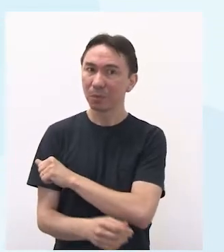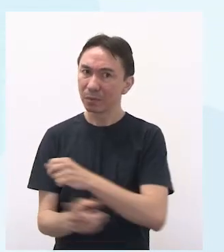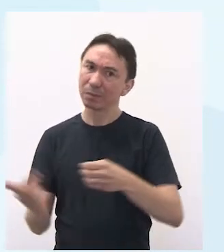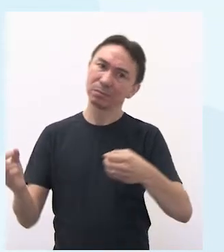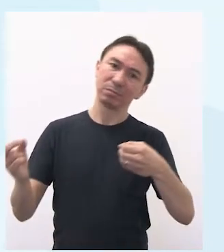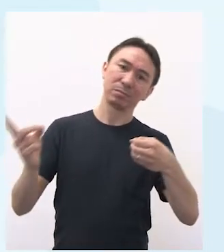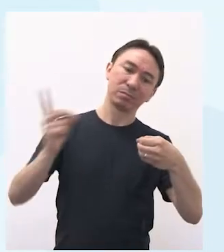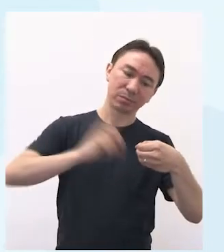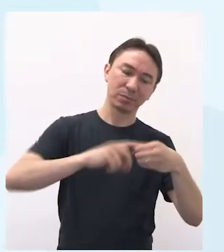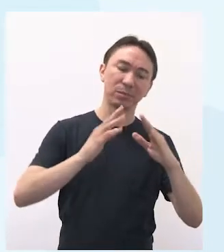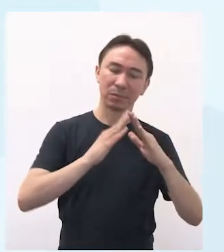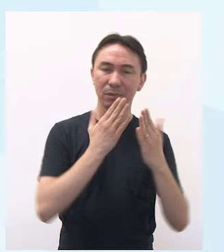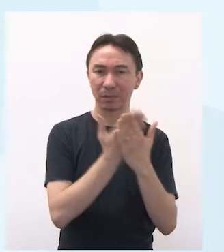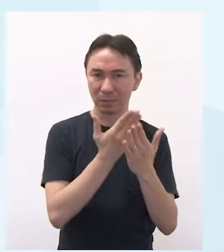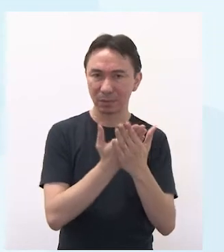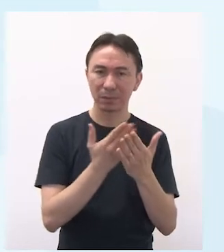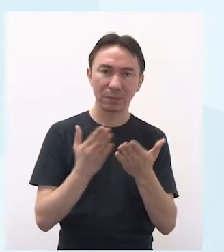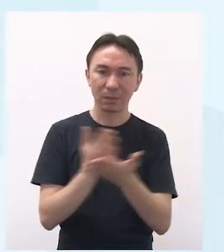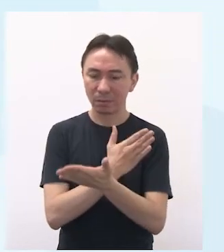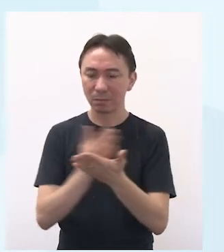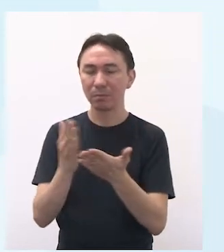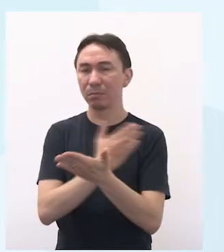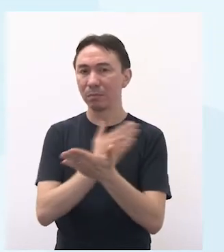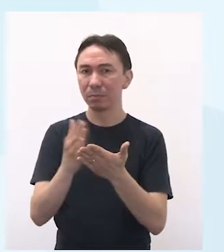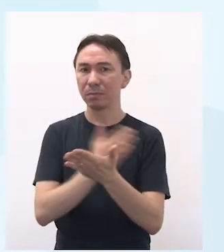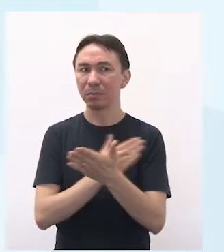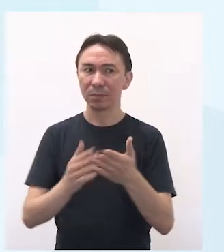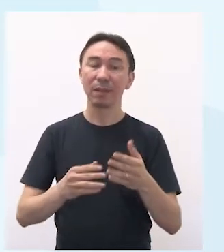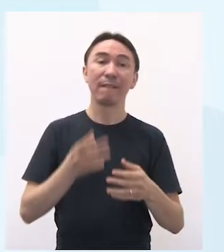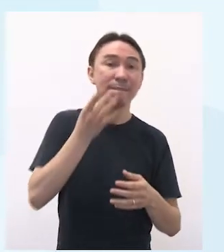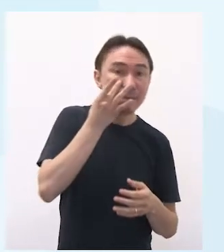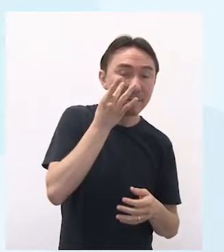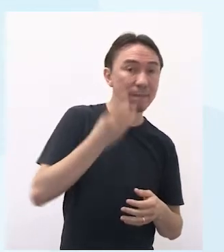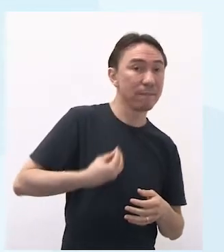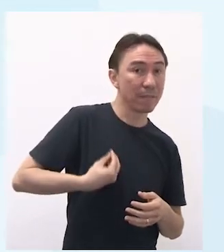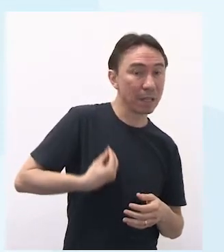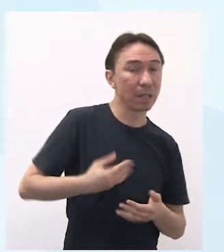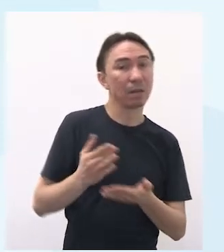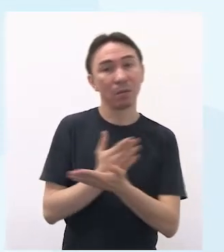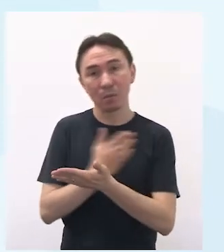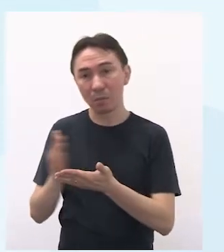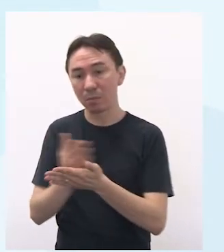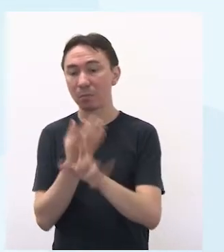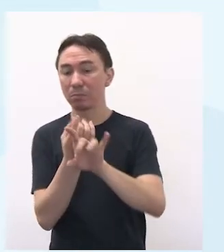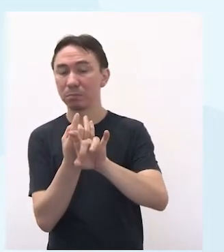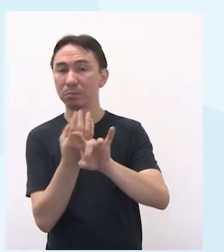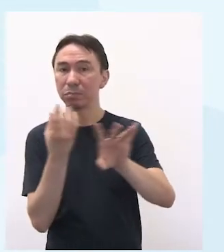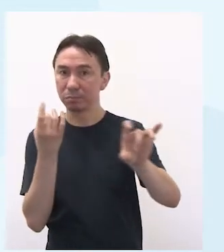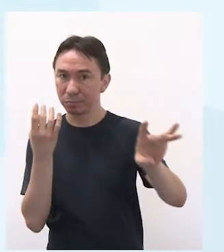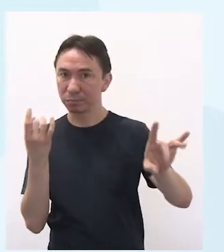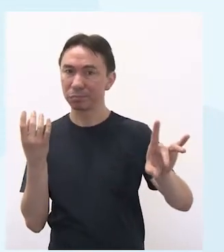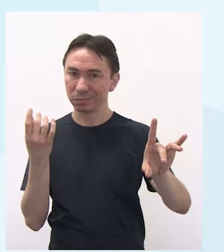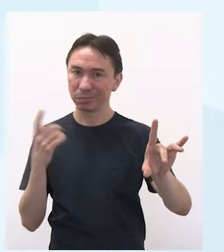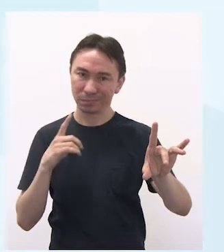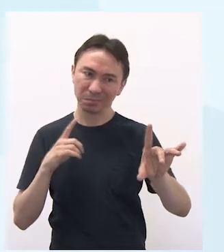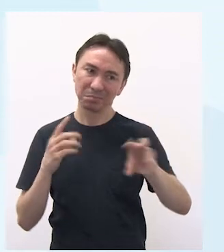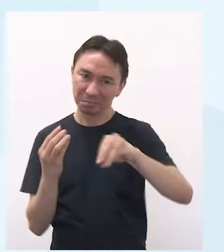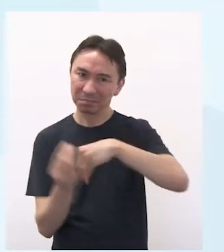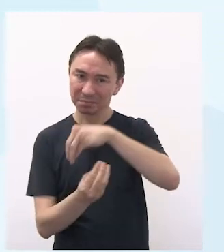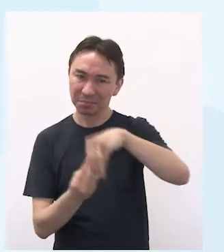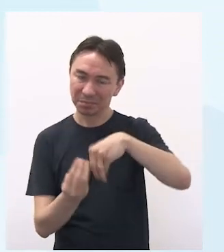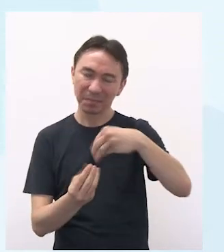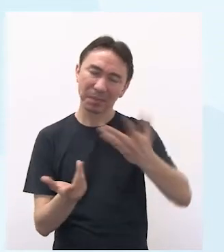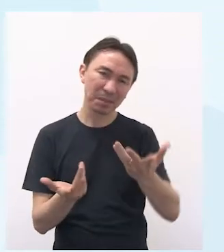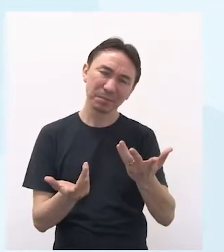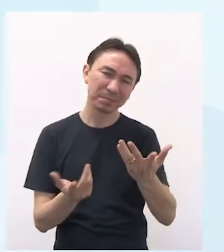uma parte híbrida, com retorno online. Então, por que nós vamos olhar? Nós vamos olhar para justamente